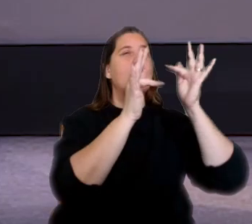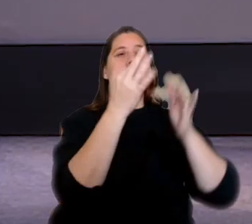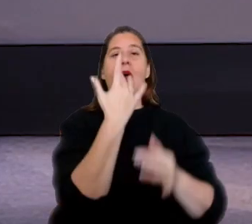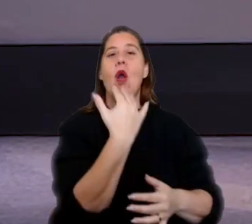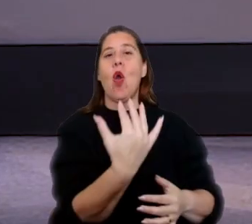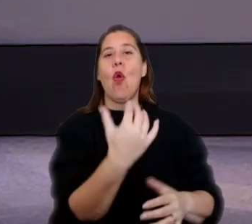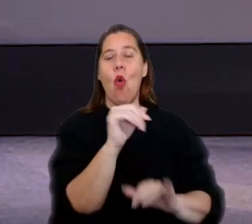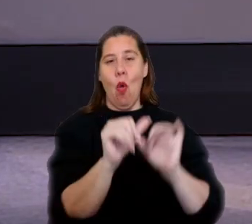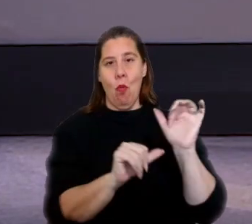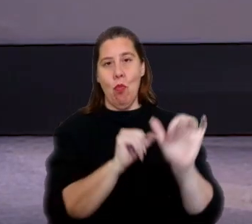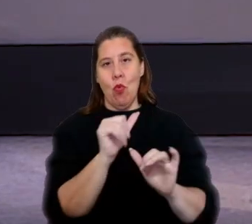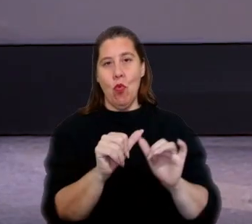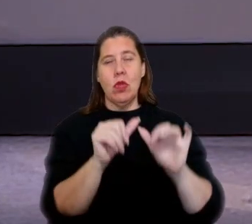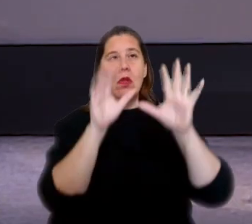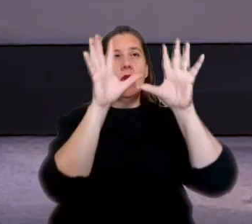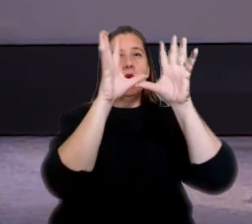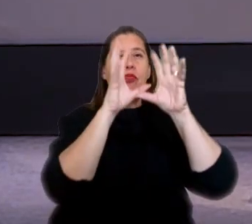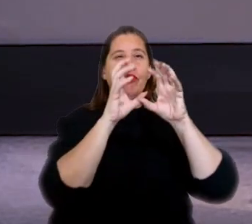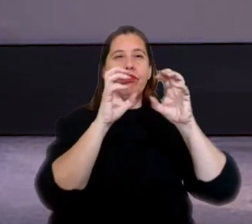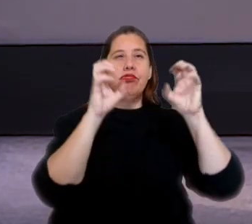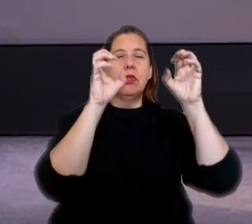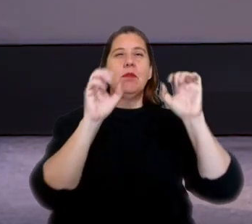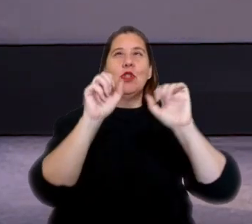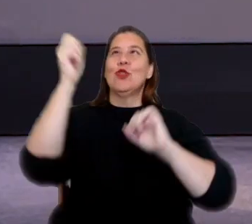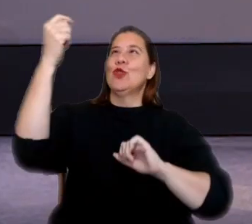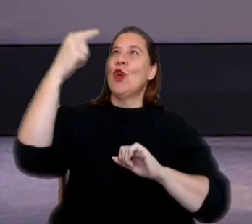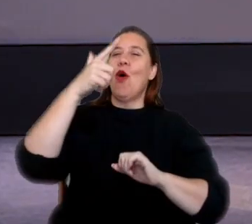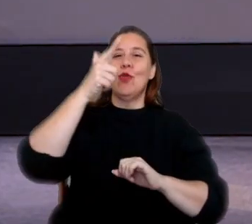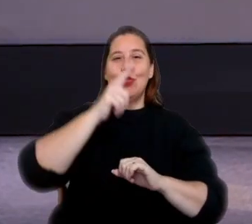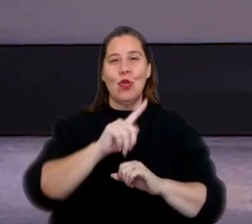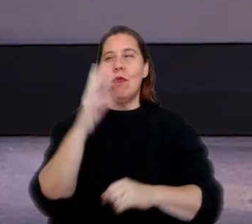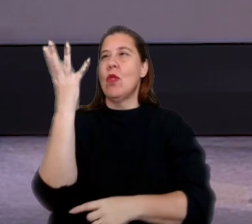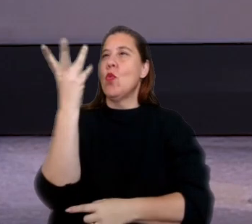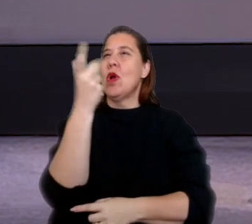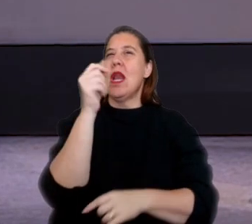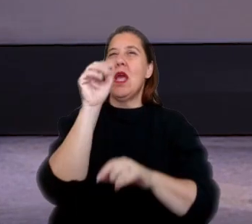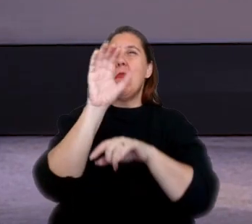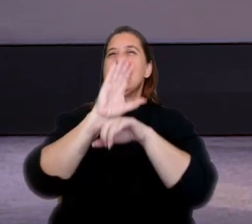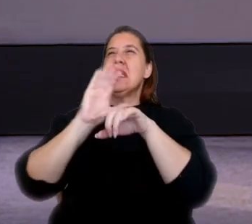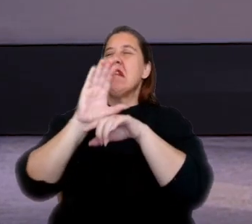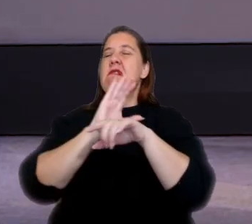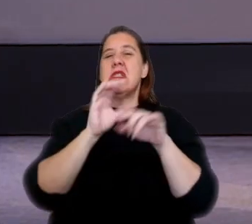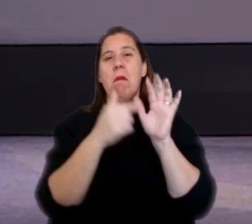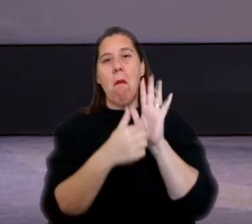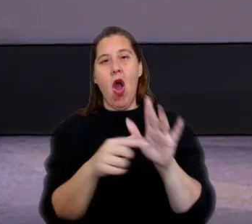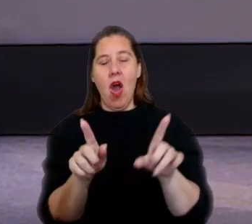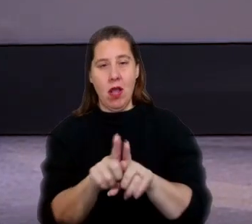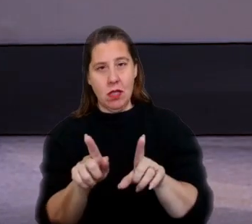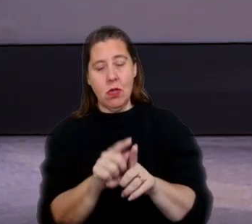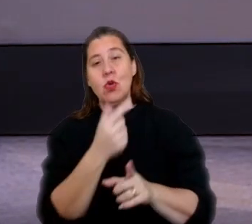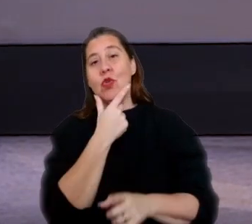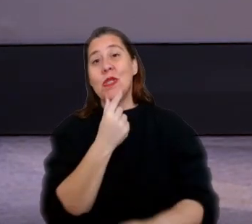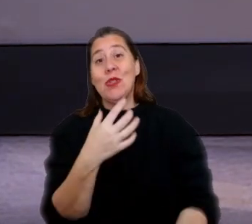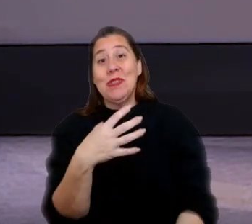flores, a cor do filme muda, o filme perde a cor, fica frio, existe um clima cinzento. Isso reflete